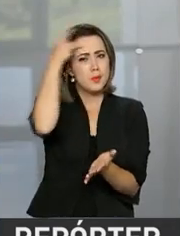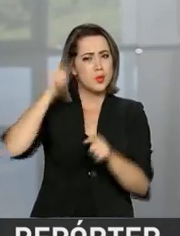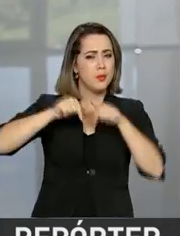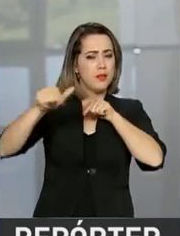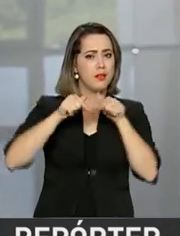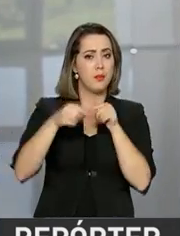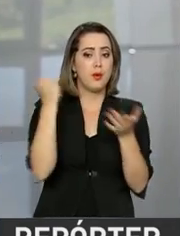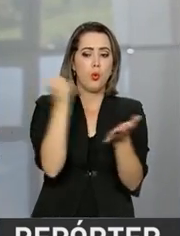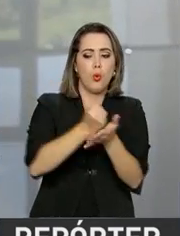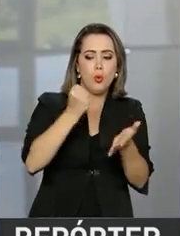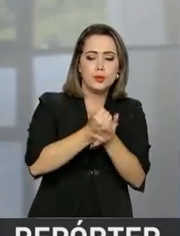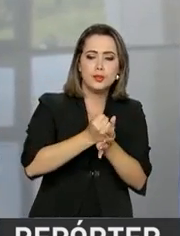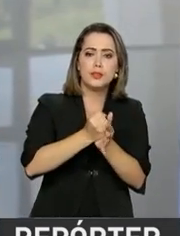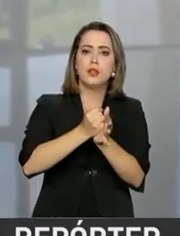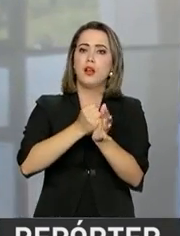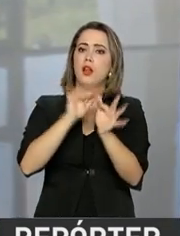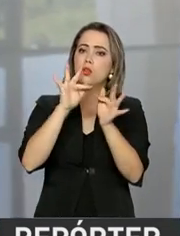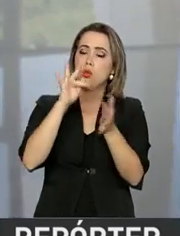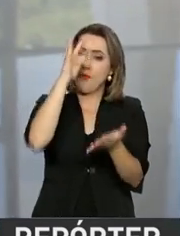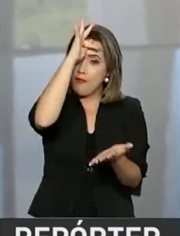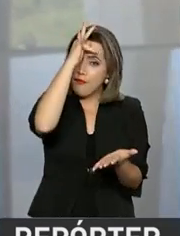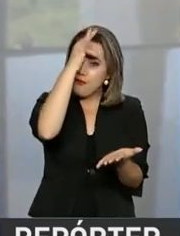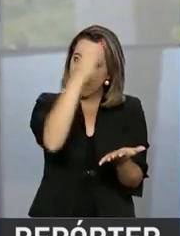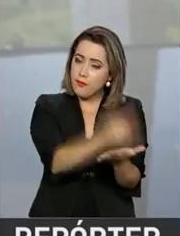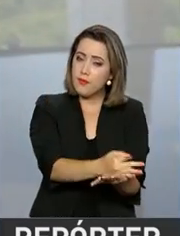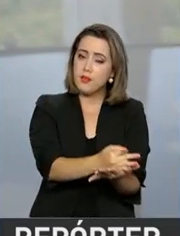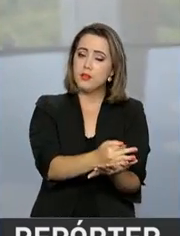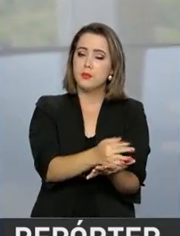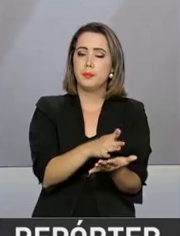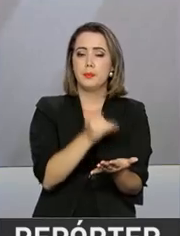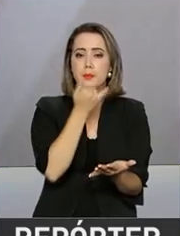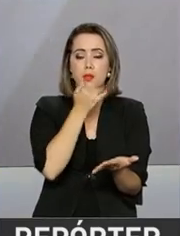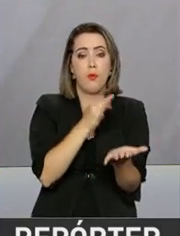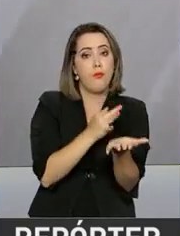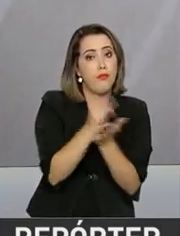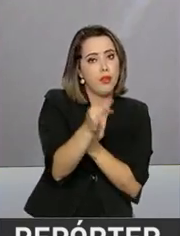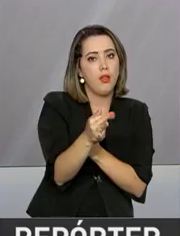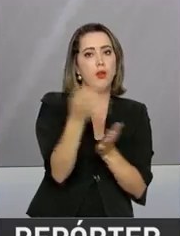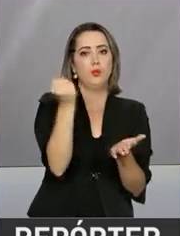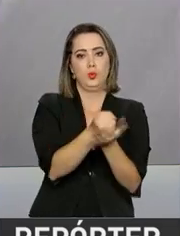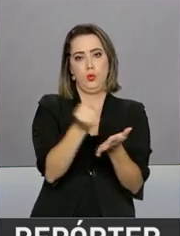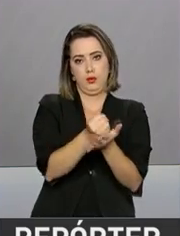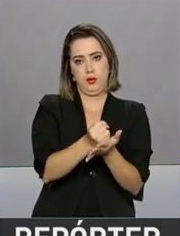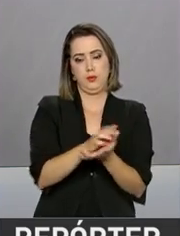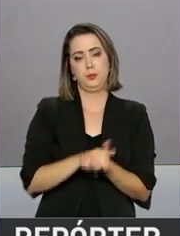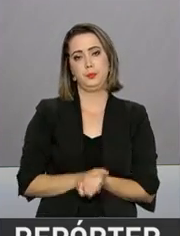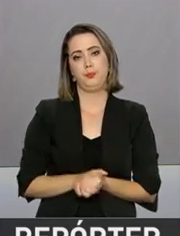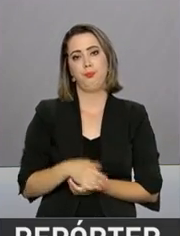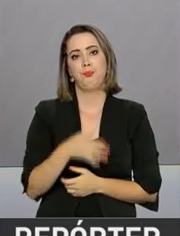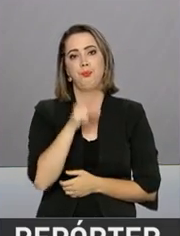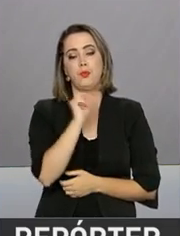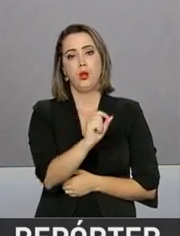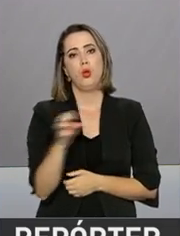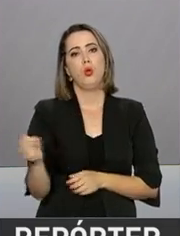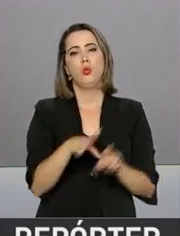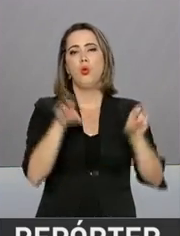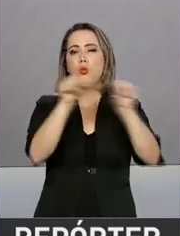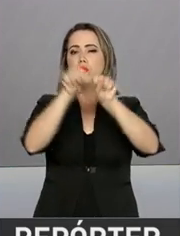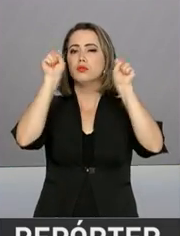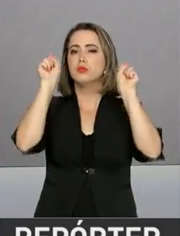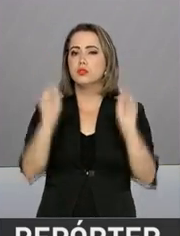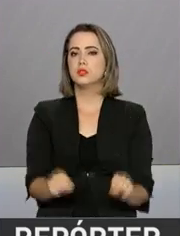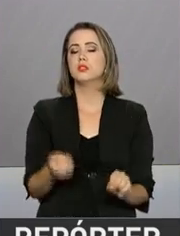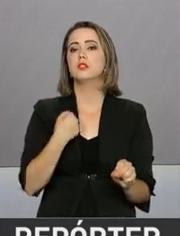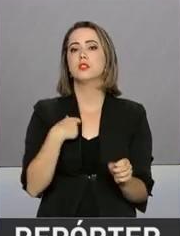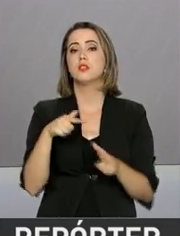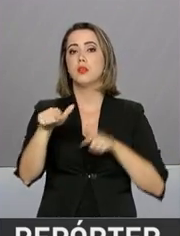contrato terá fidelização na interpretação. E o novo sistema do Ministério do Trabalho para